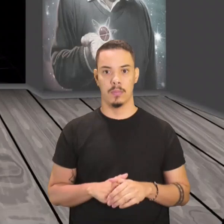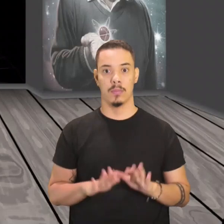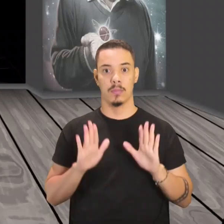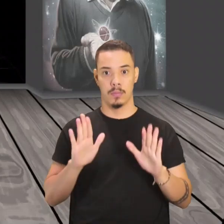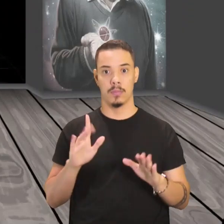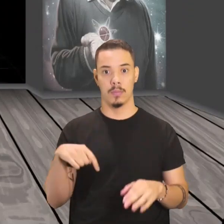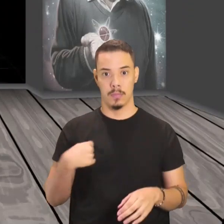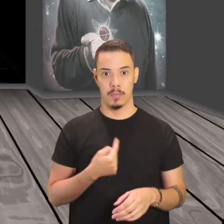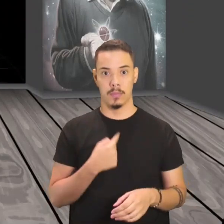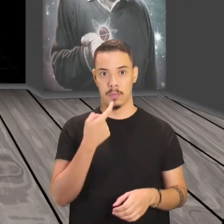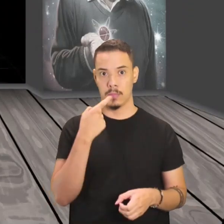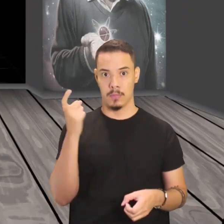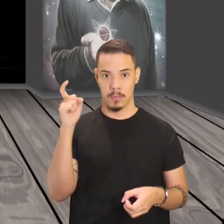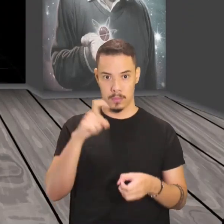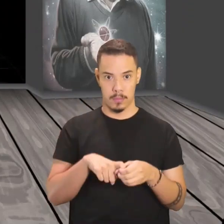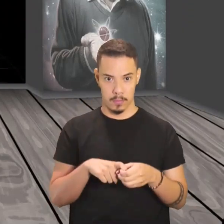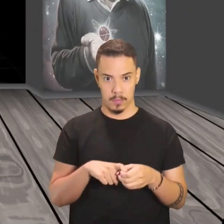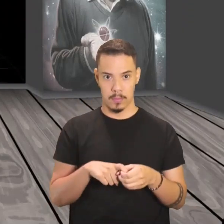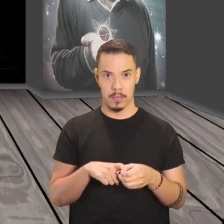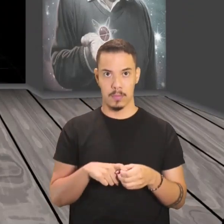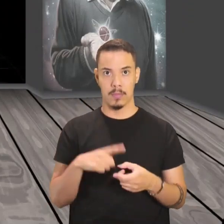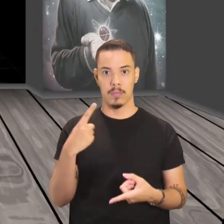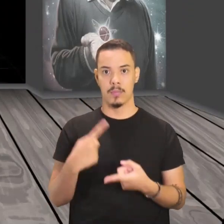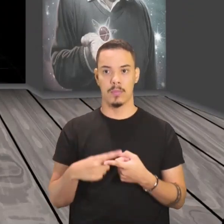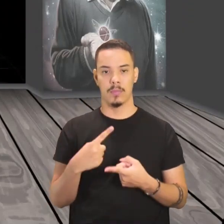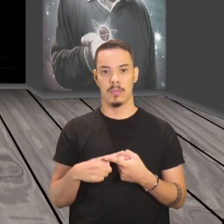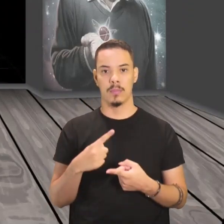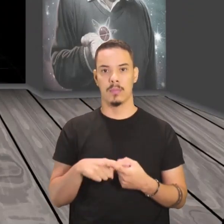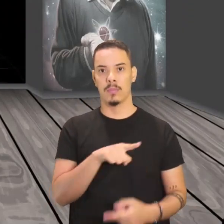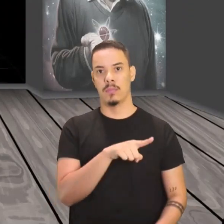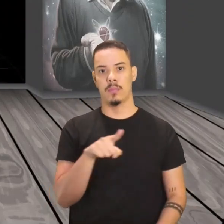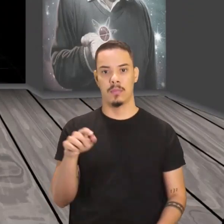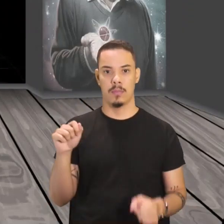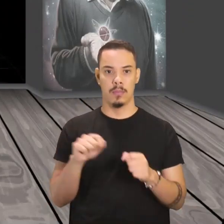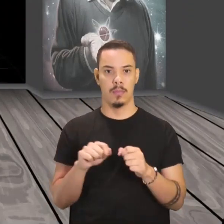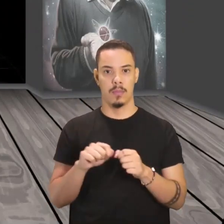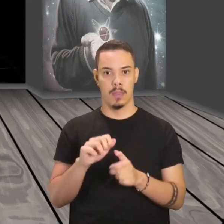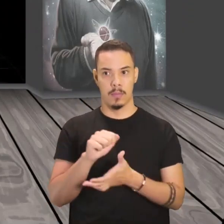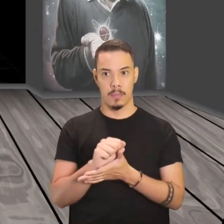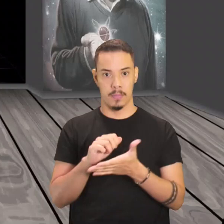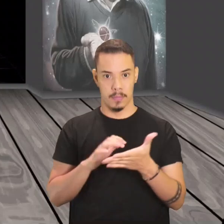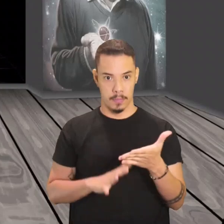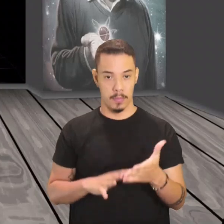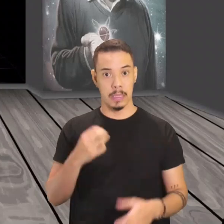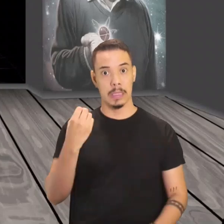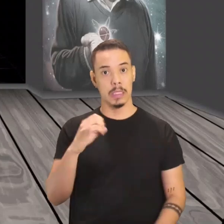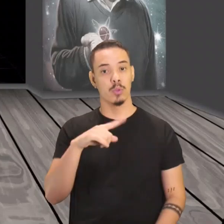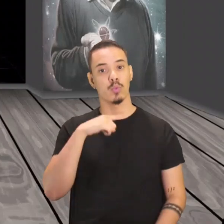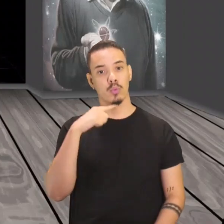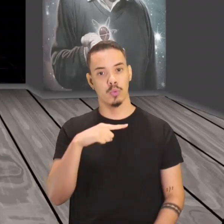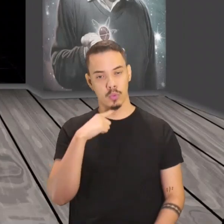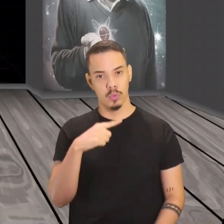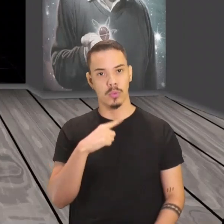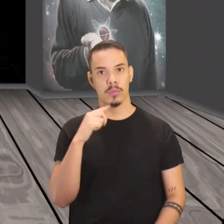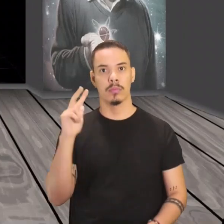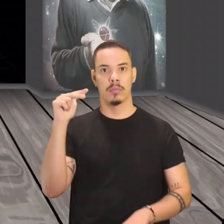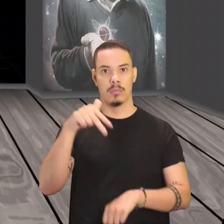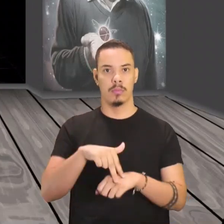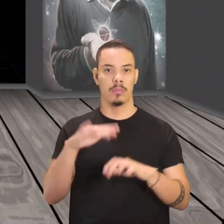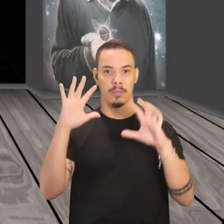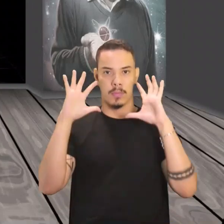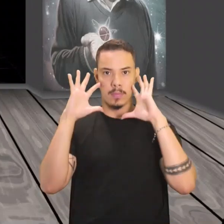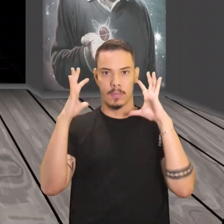daqui a pouco a gente volta, né, Décio? É porque vocês vão fazer as atividades e se tiver alguma dúvida, a gente vem tirar essas dúvidas para